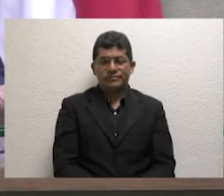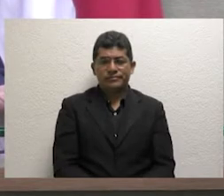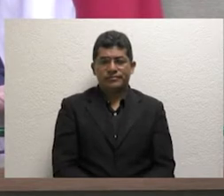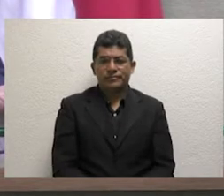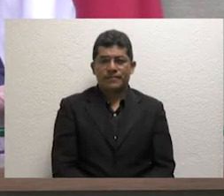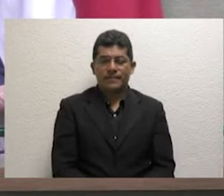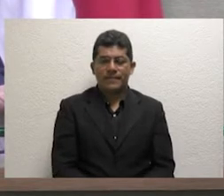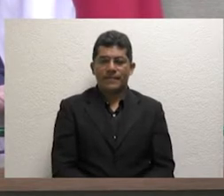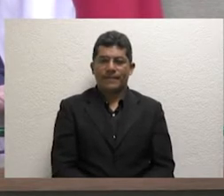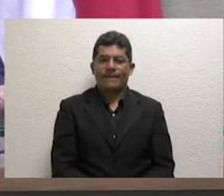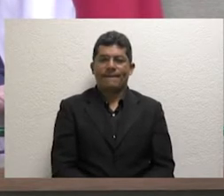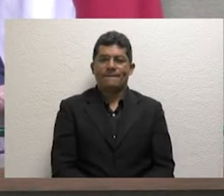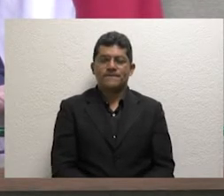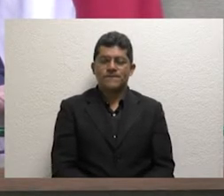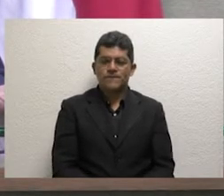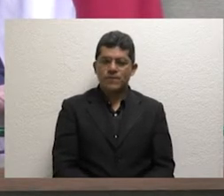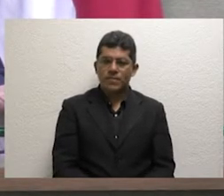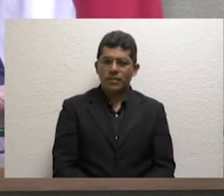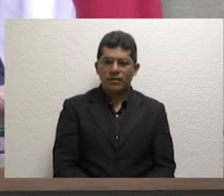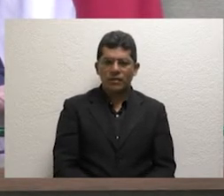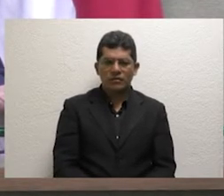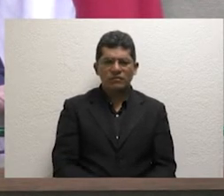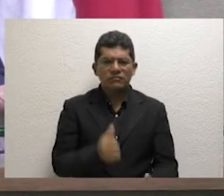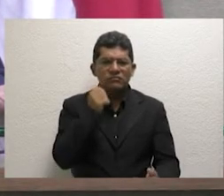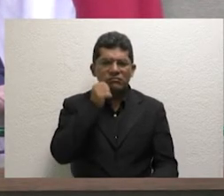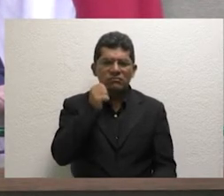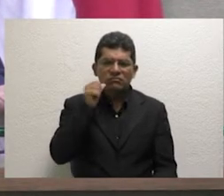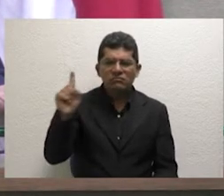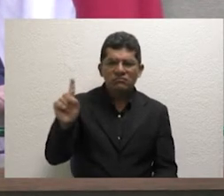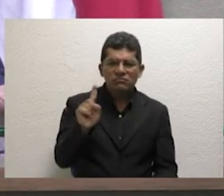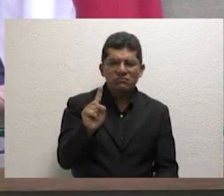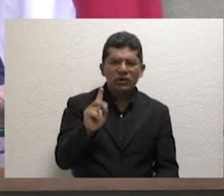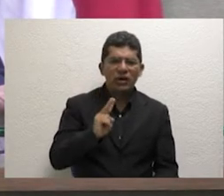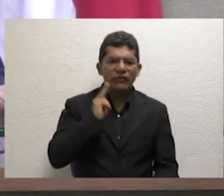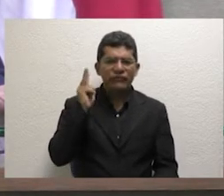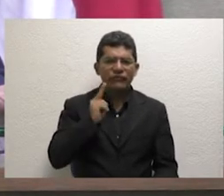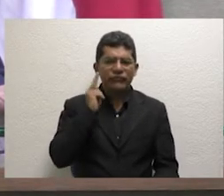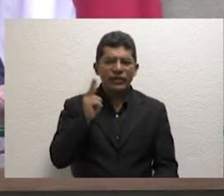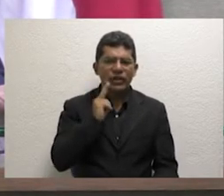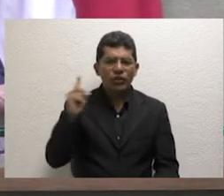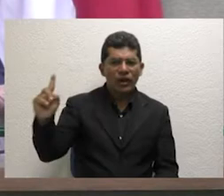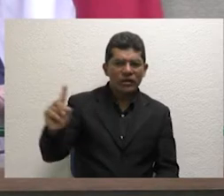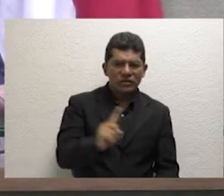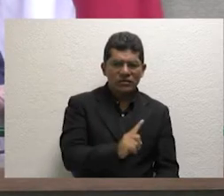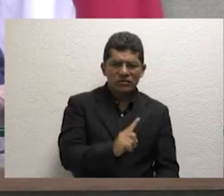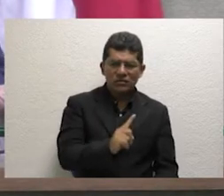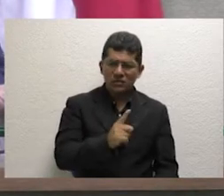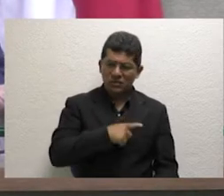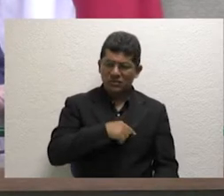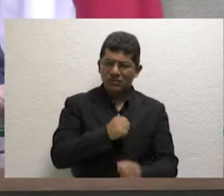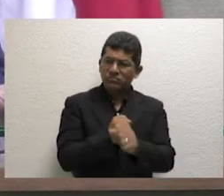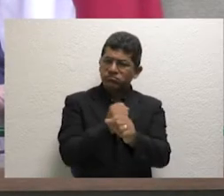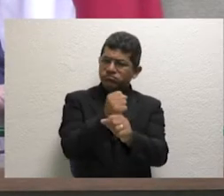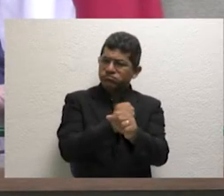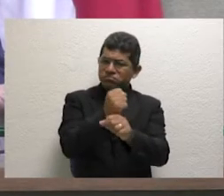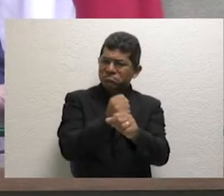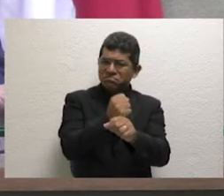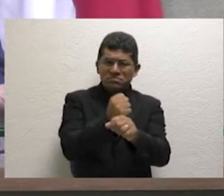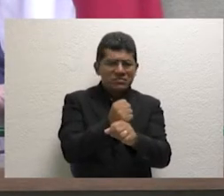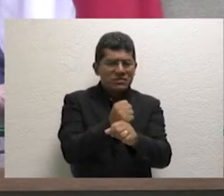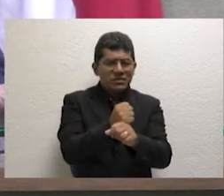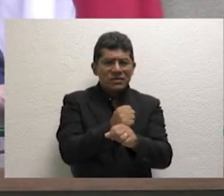foi teve a fala de uma vereadora aqui uma acusação eu estou com mais de ano que não falo com essa